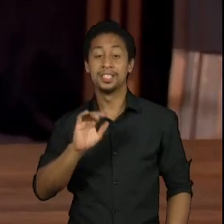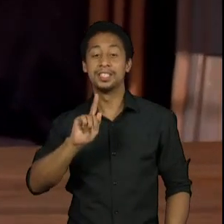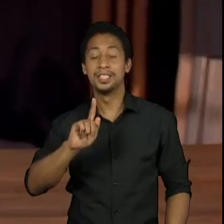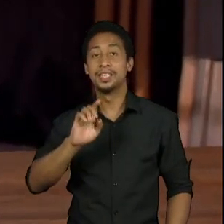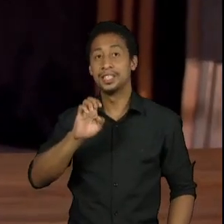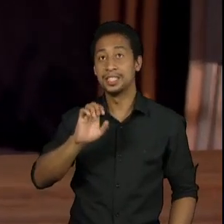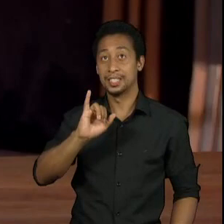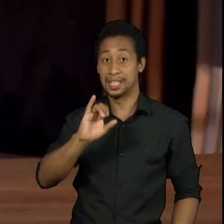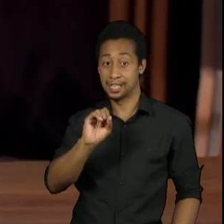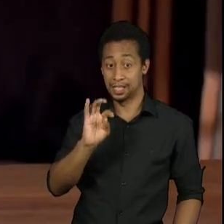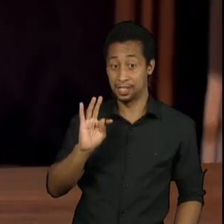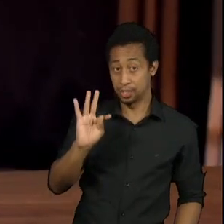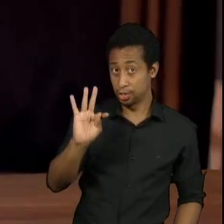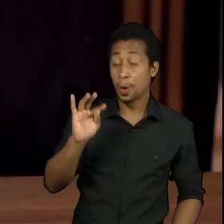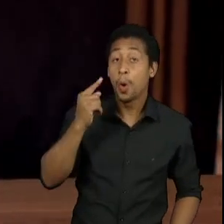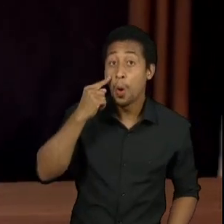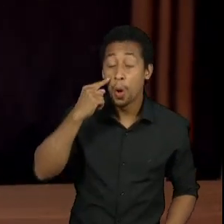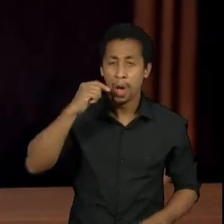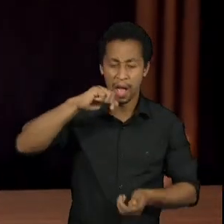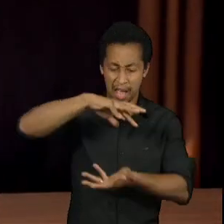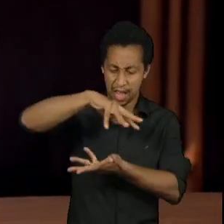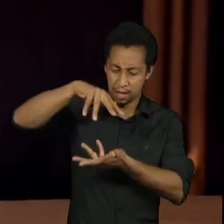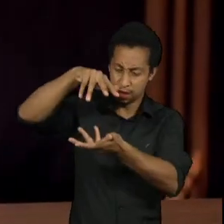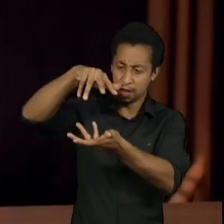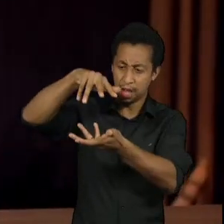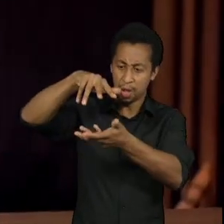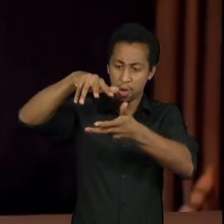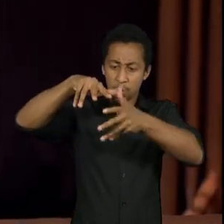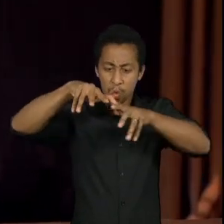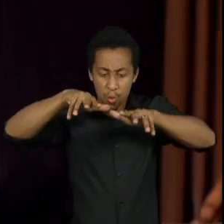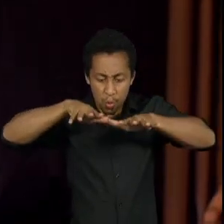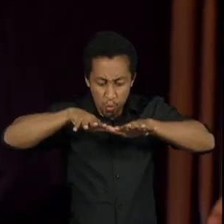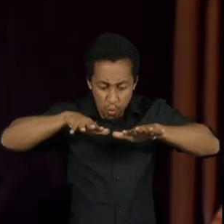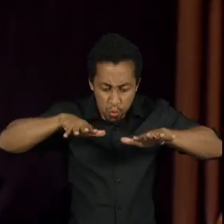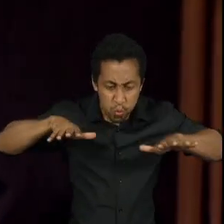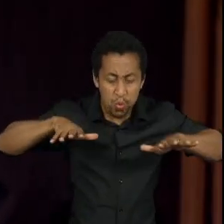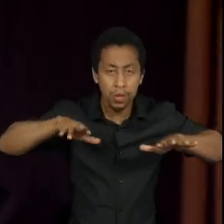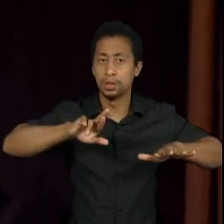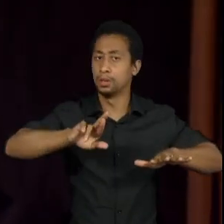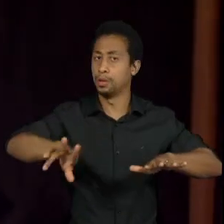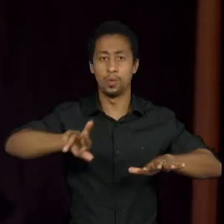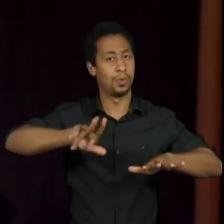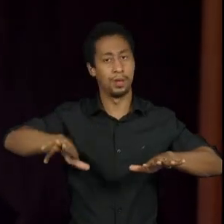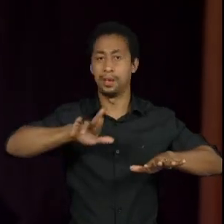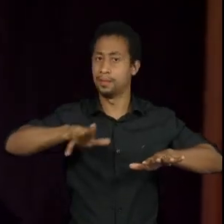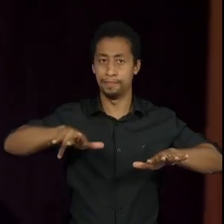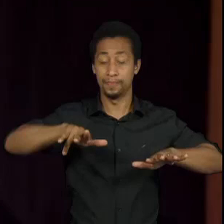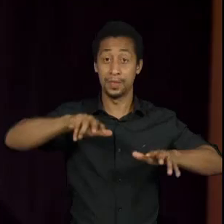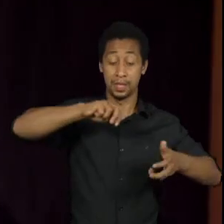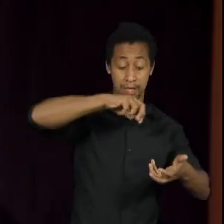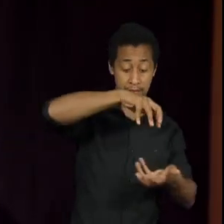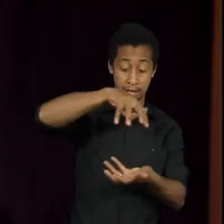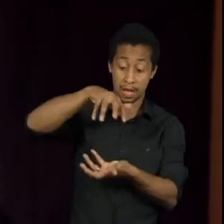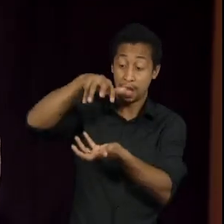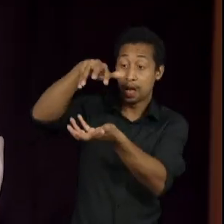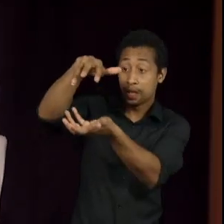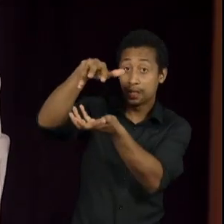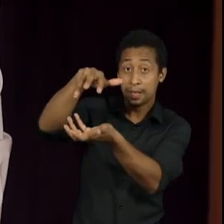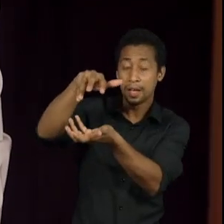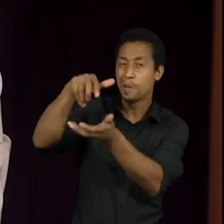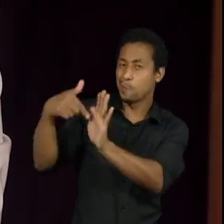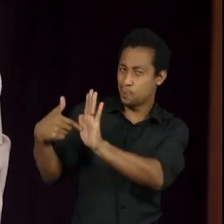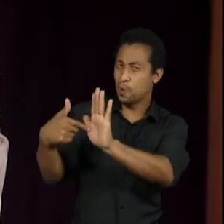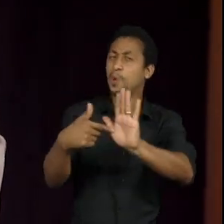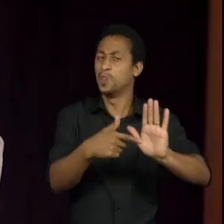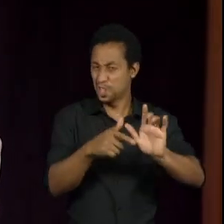A Terra não é plana, a Terra não é chata, a Terra simplesmente plana, carregando o peso da